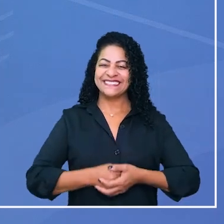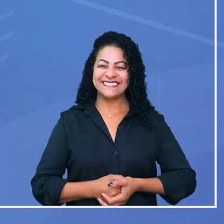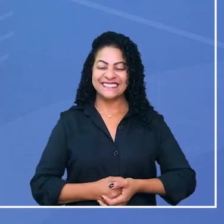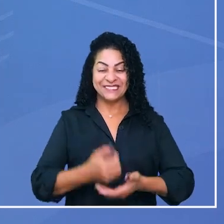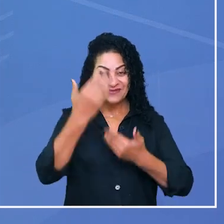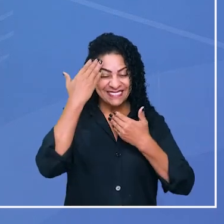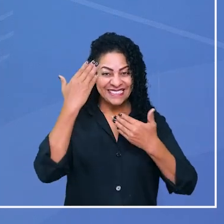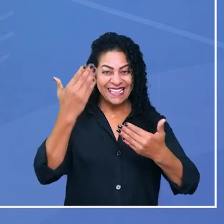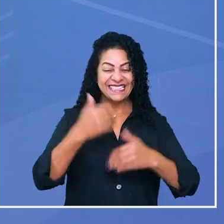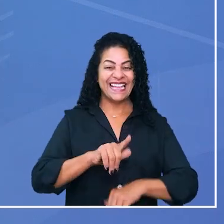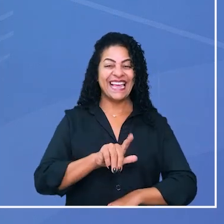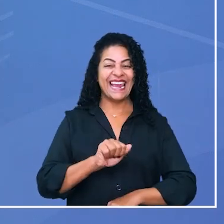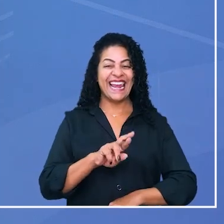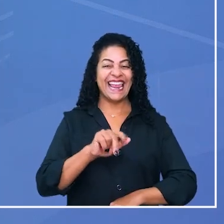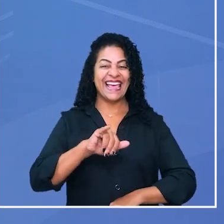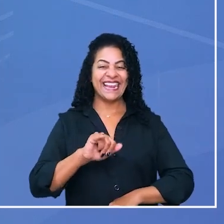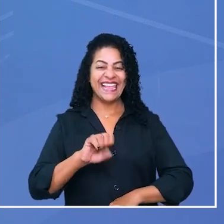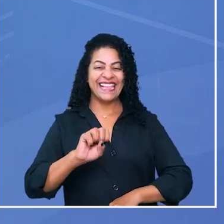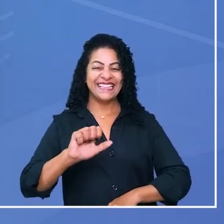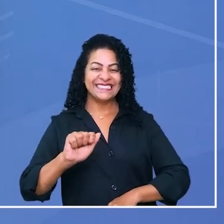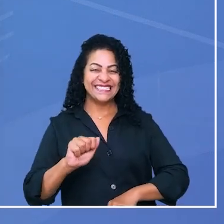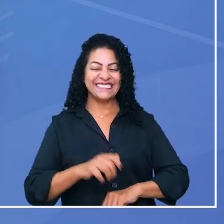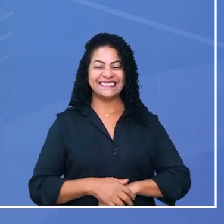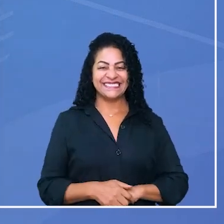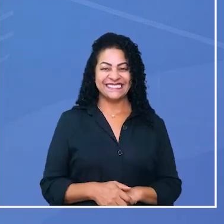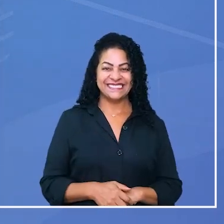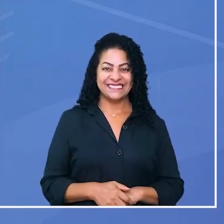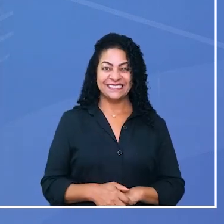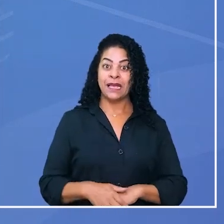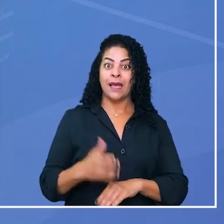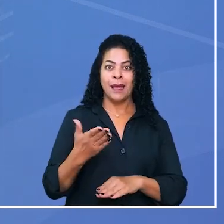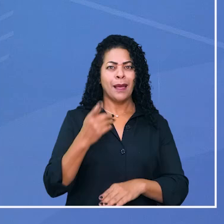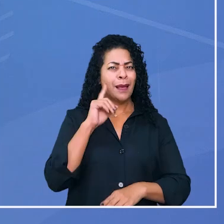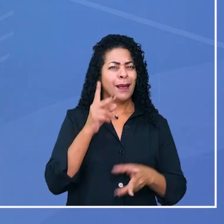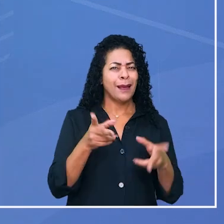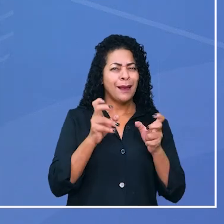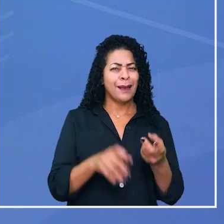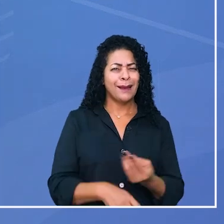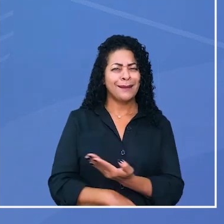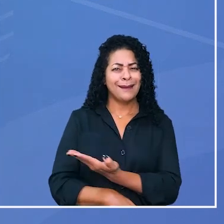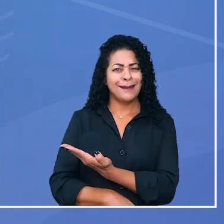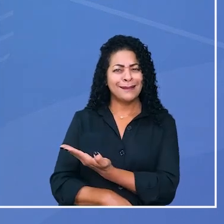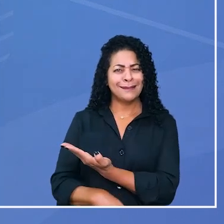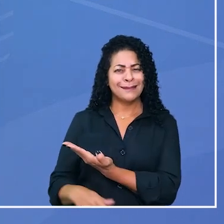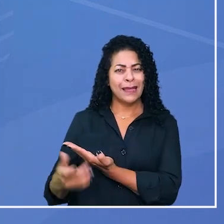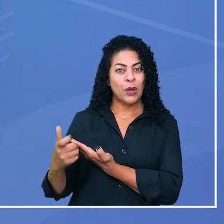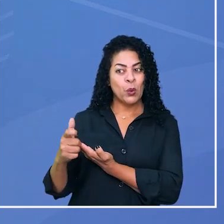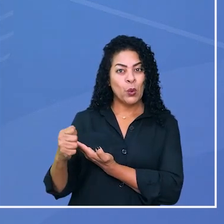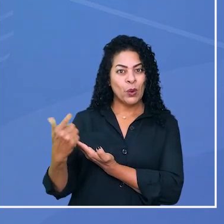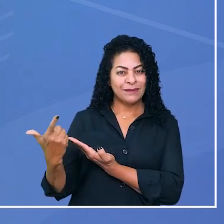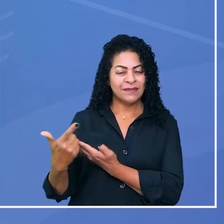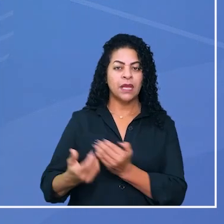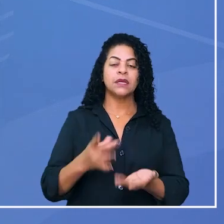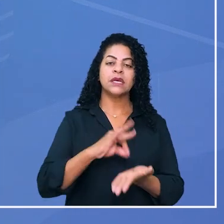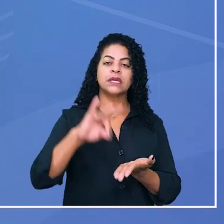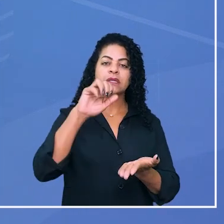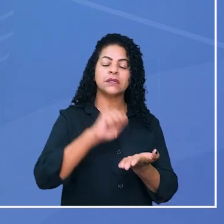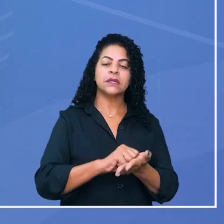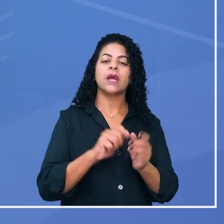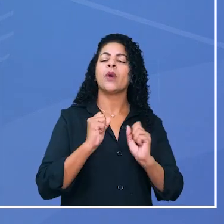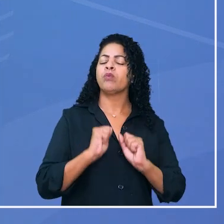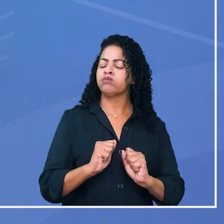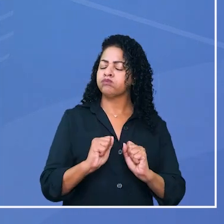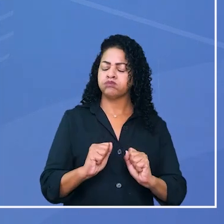Muito obrigada pelas informações, Larissa. E tá vendo esse QR Code aqui na tela? Por ele você faz um cadastro para receber por